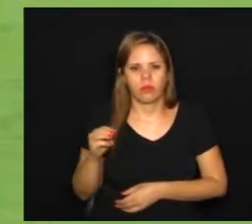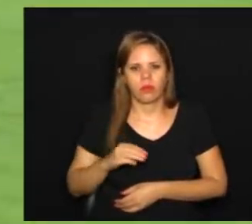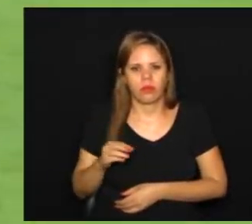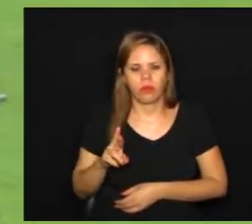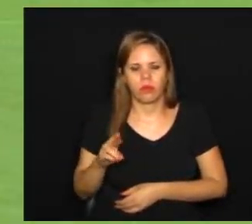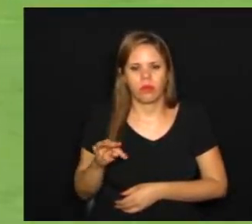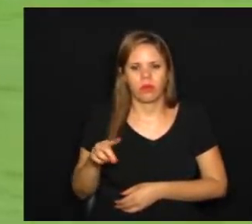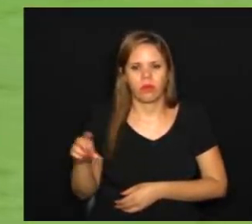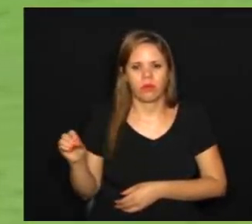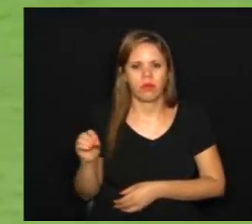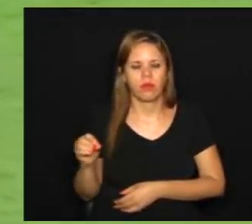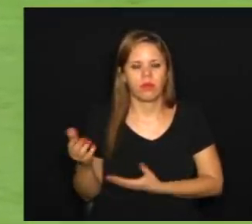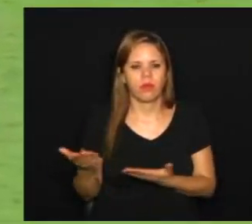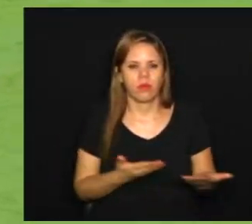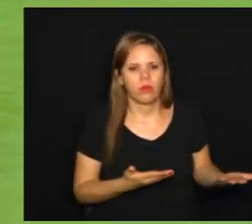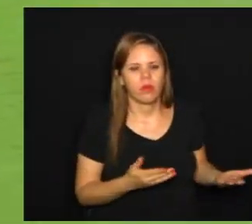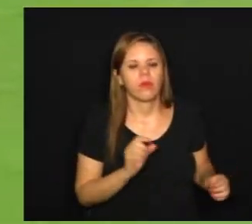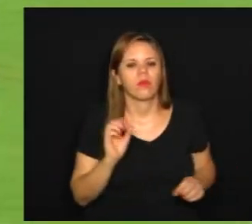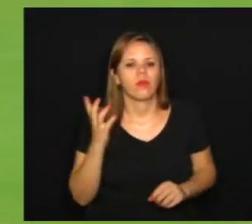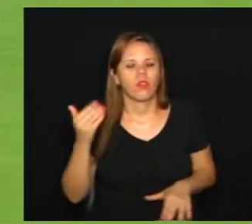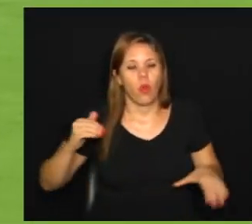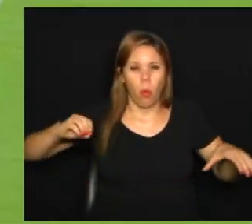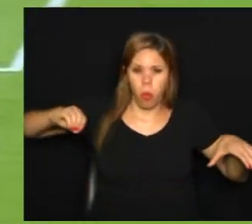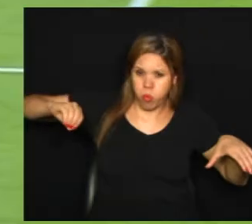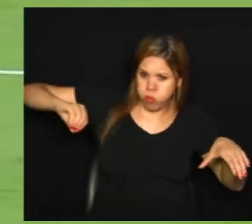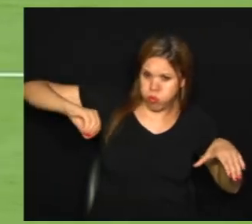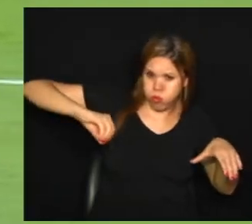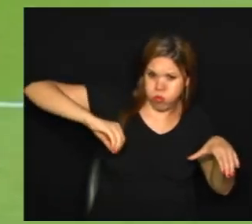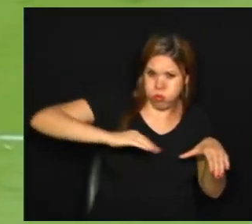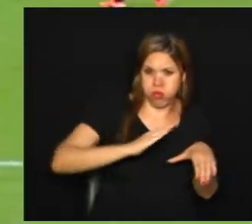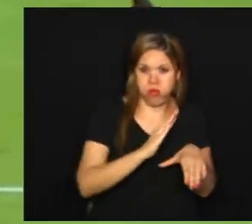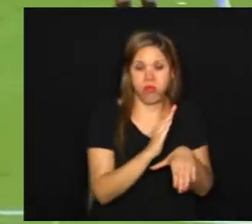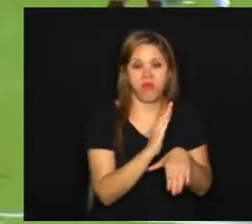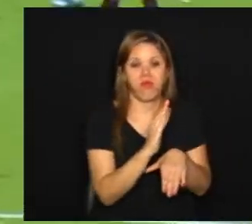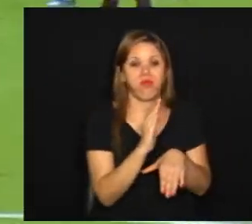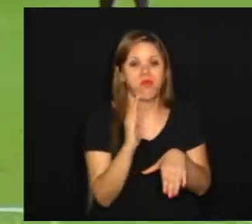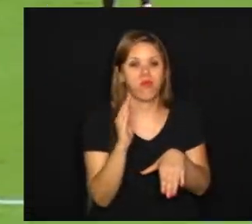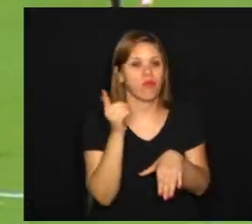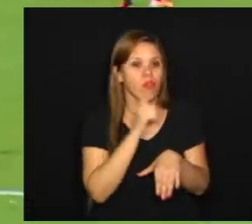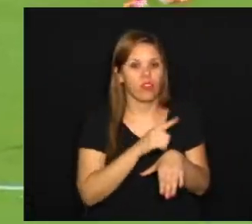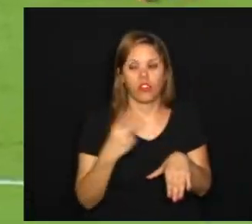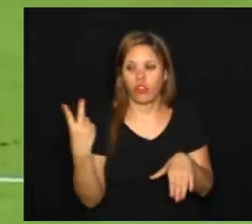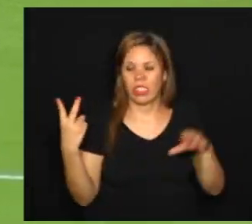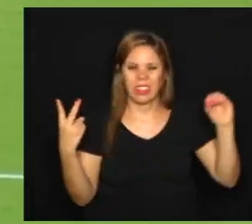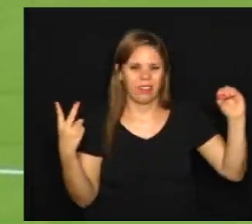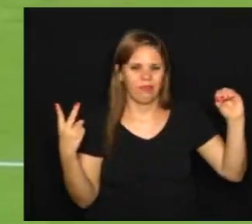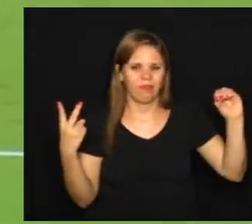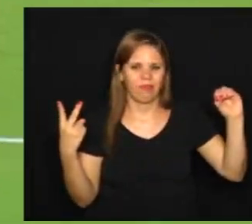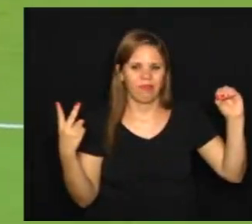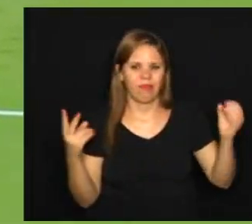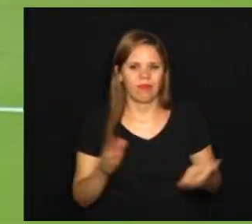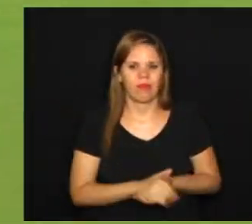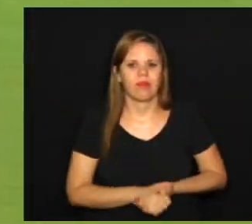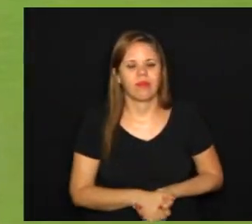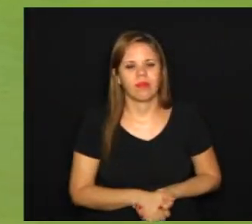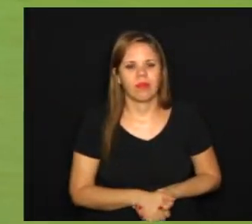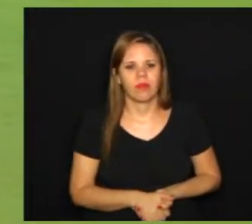redes. 1-0 São Paulo. O tricolor continuou pressionando e desperdiçando